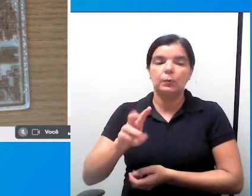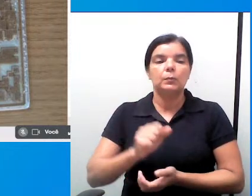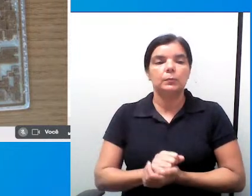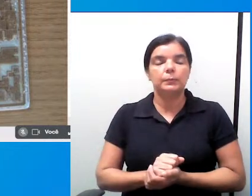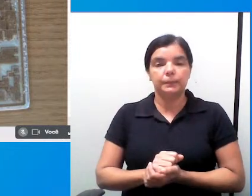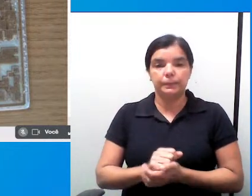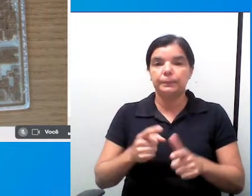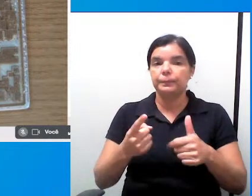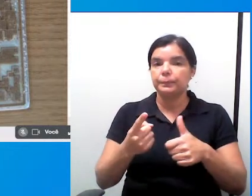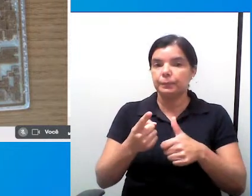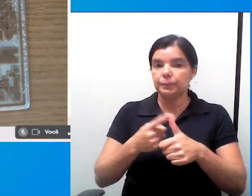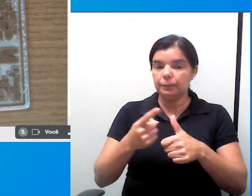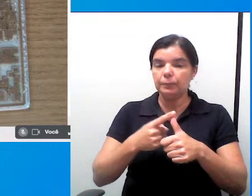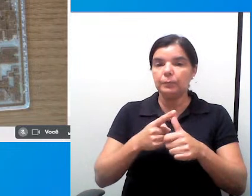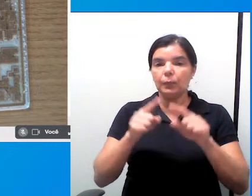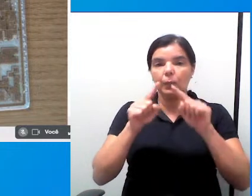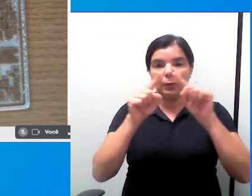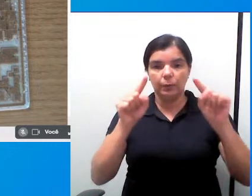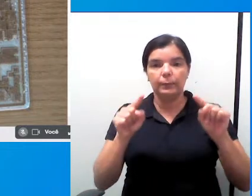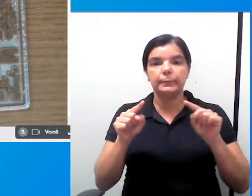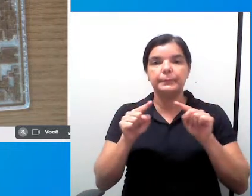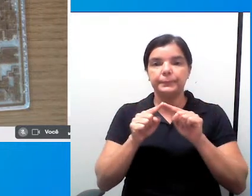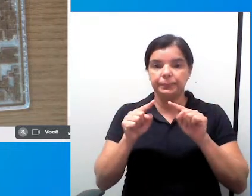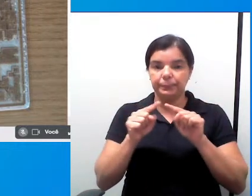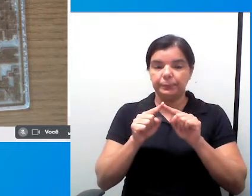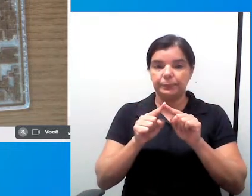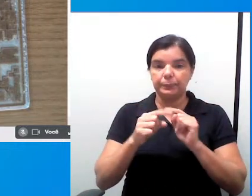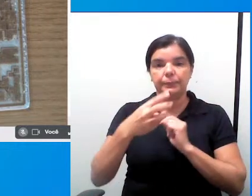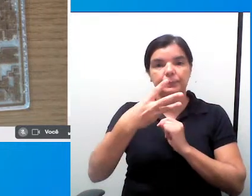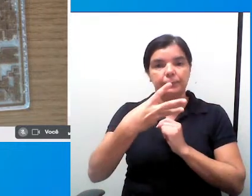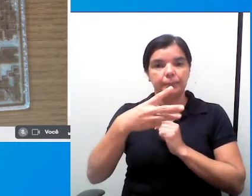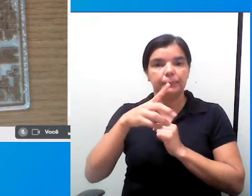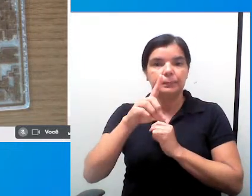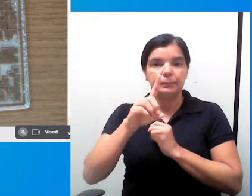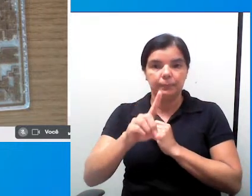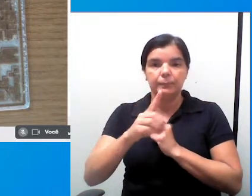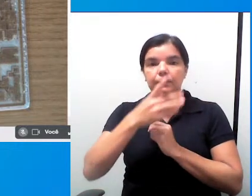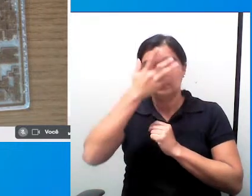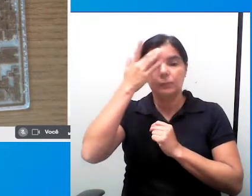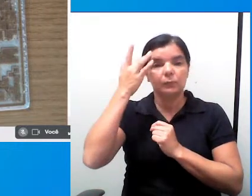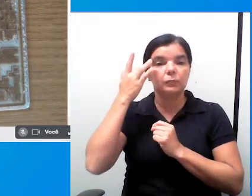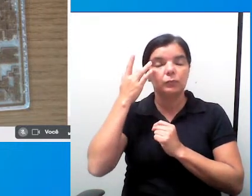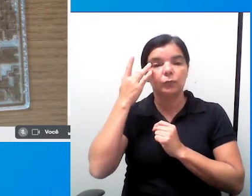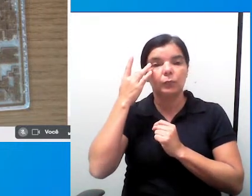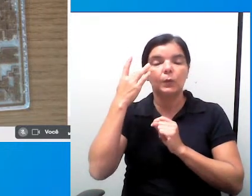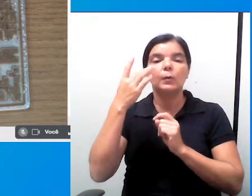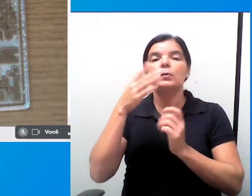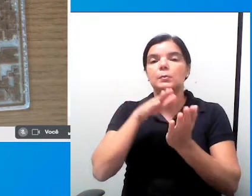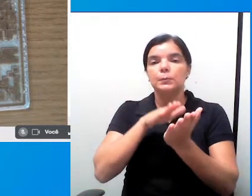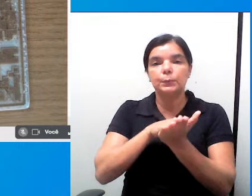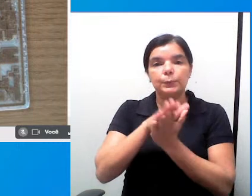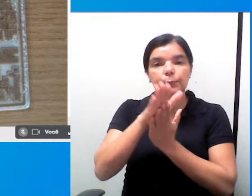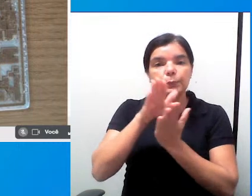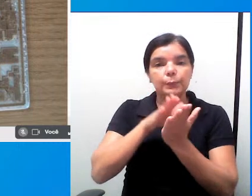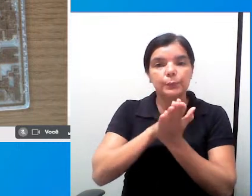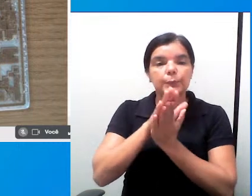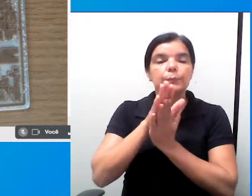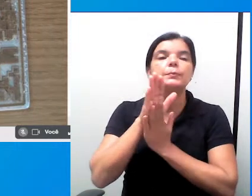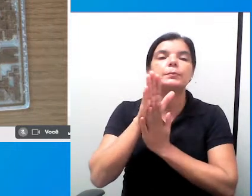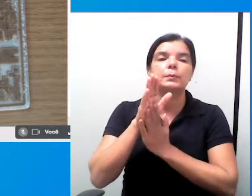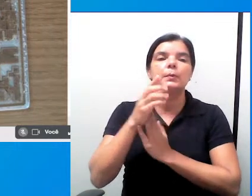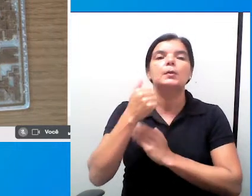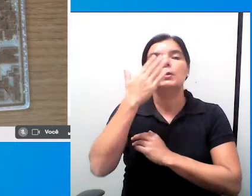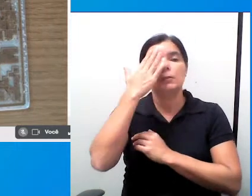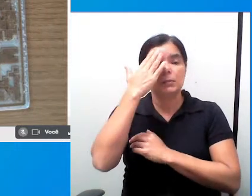Codes na nossa impressora 3D para deixar aí alguns pontos onde a pessoa escaneia e ela sabe um pouco mais da